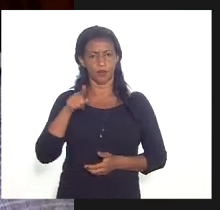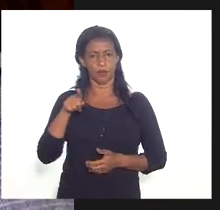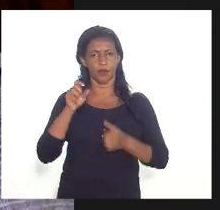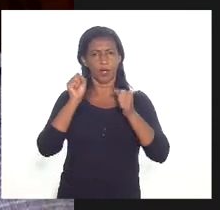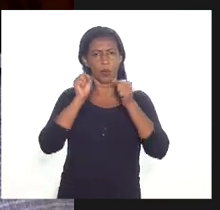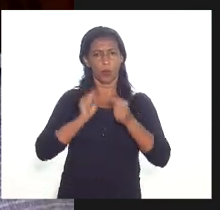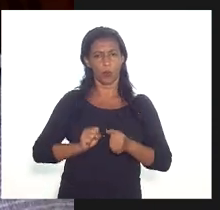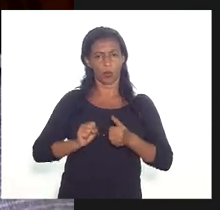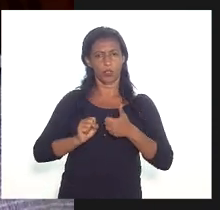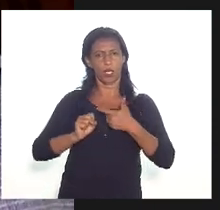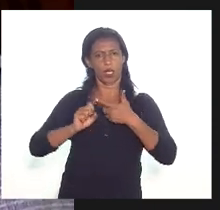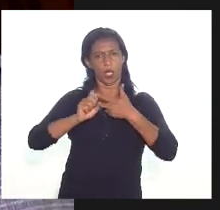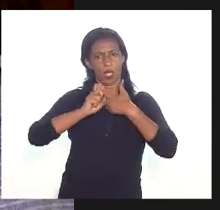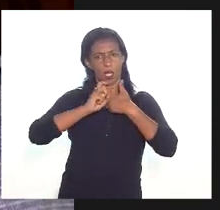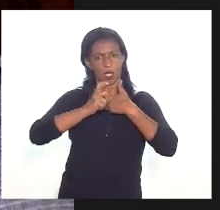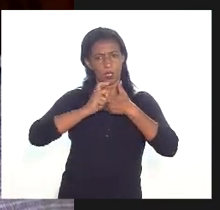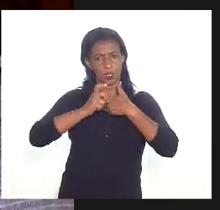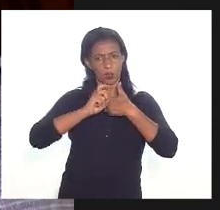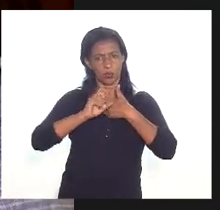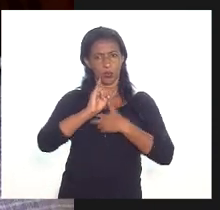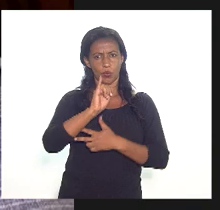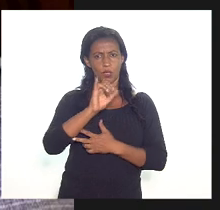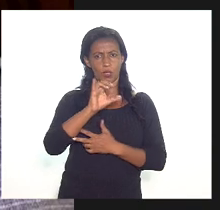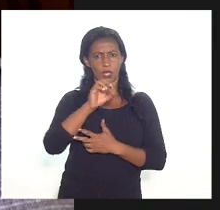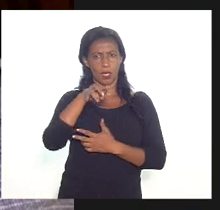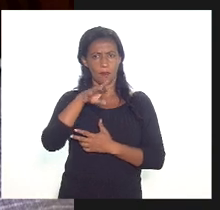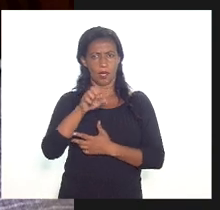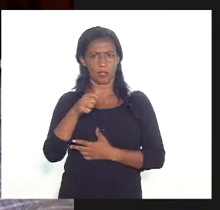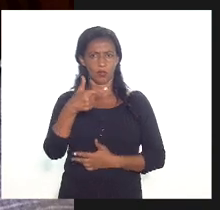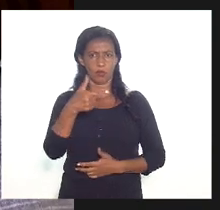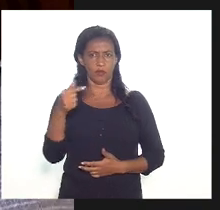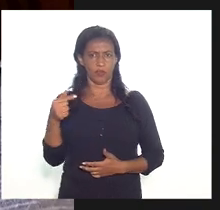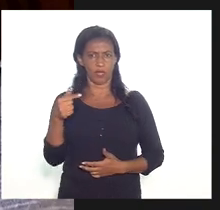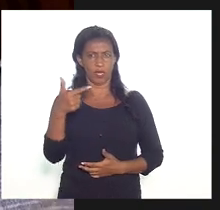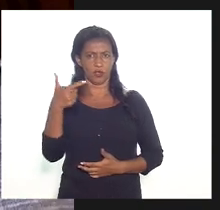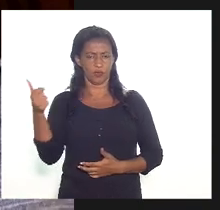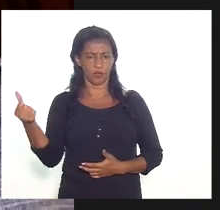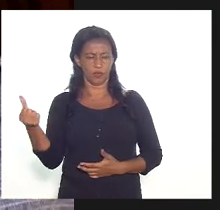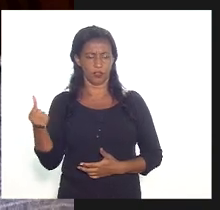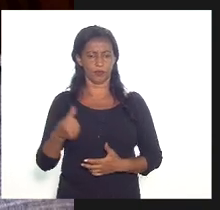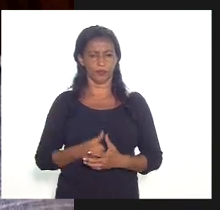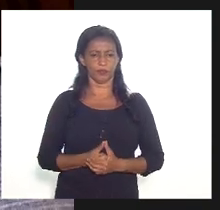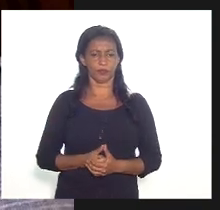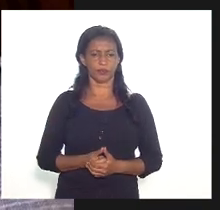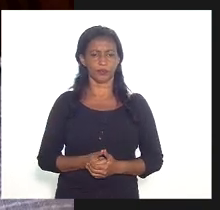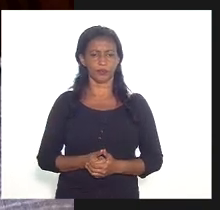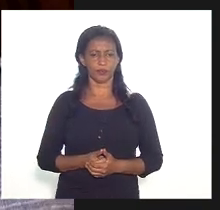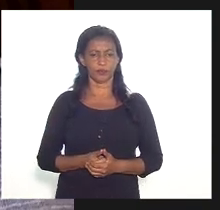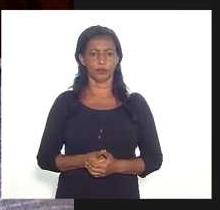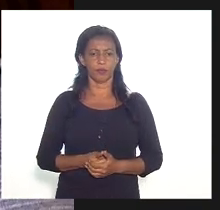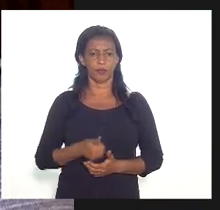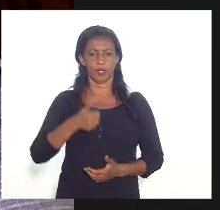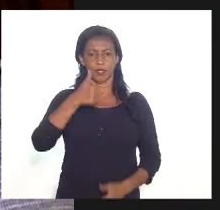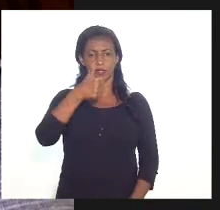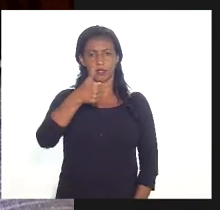Executivo em cumprimento aos convênios ICMS número 27 de 2006.